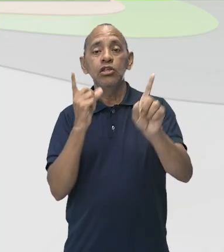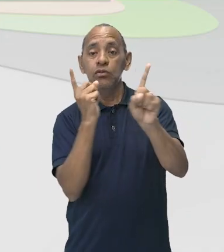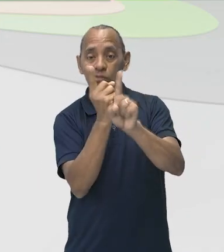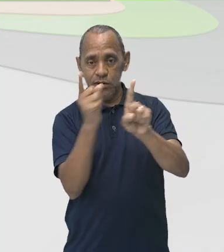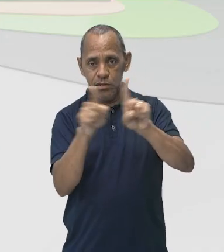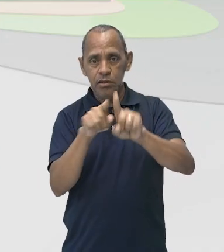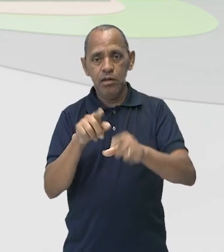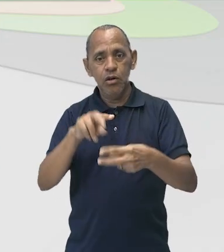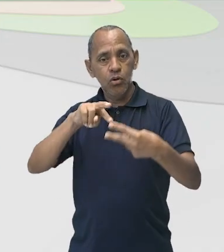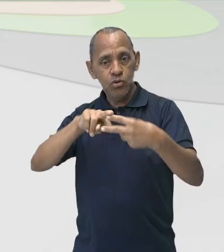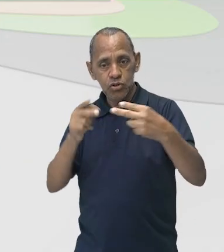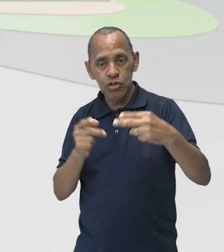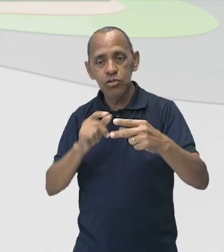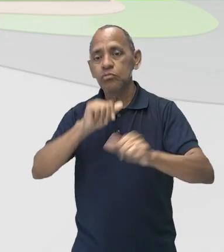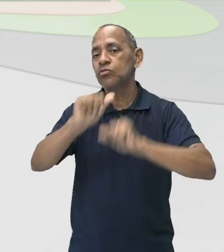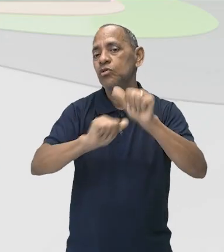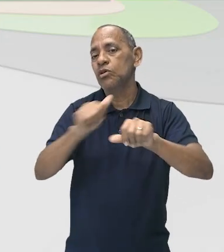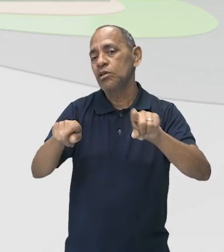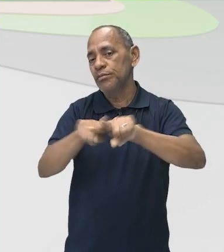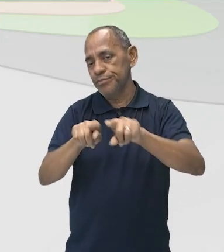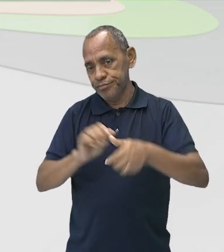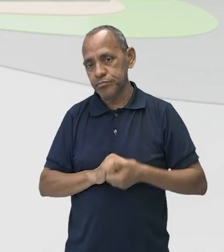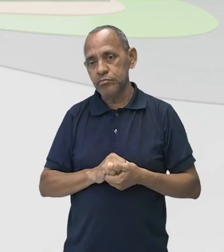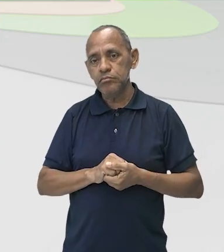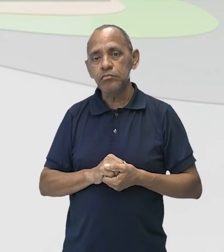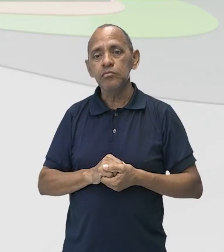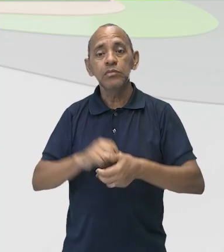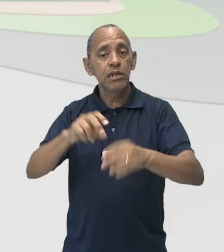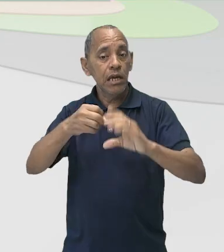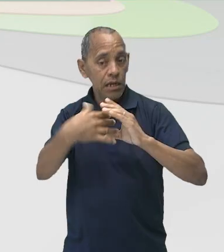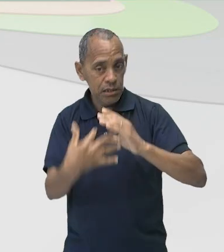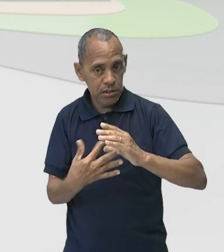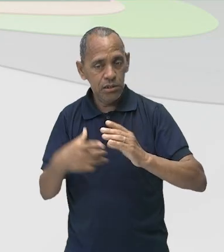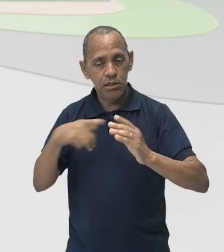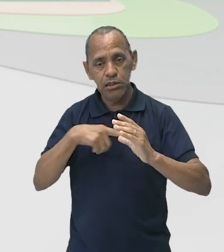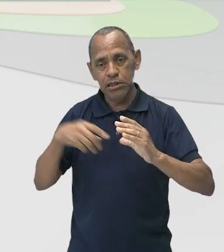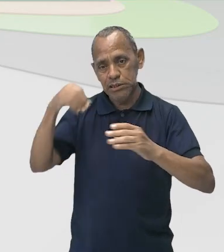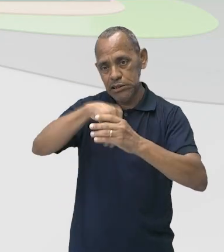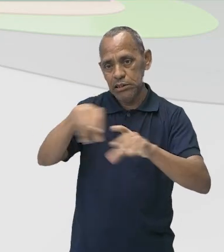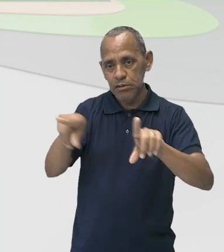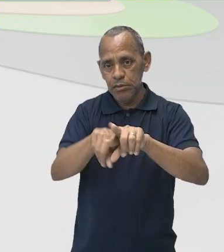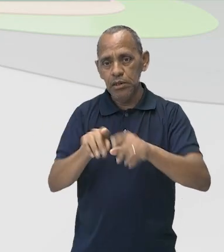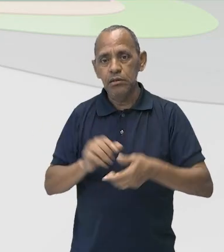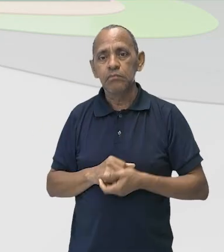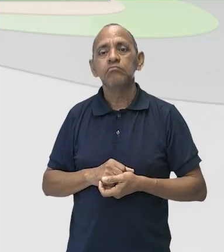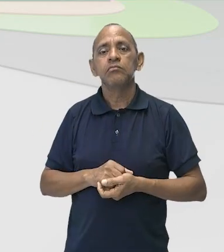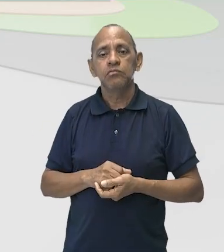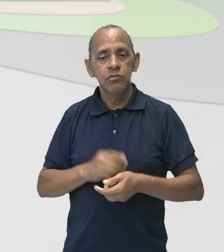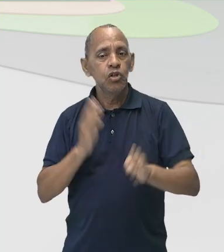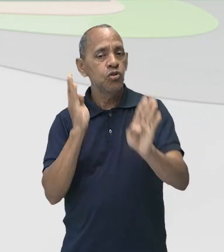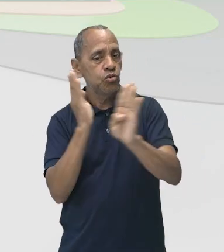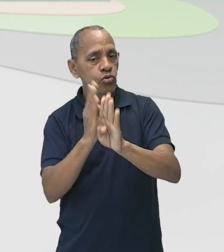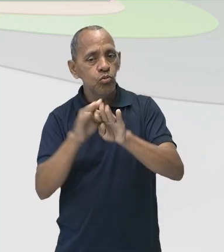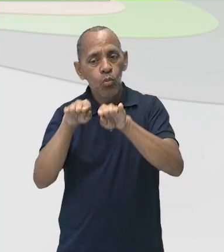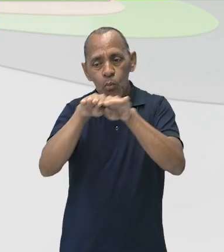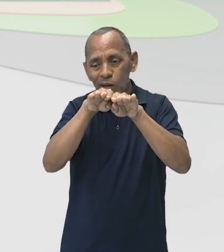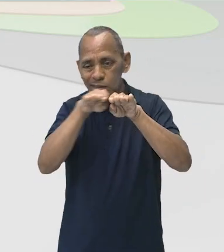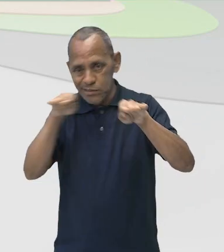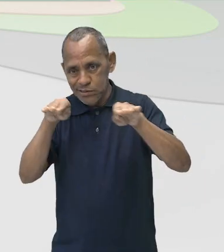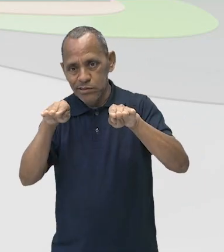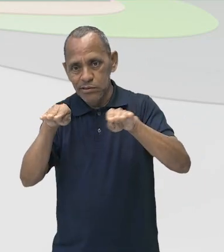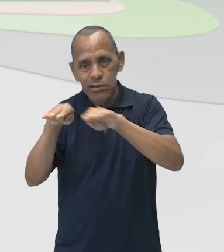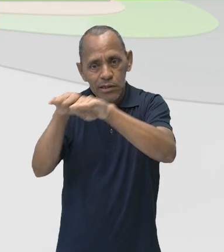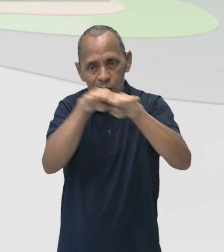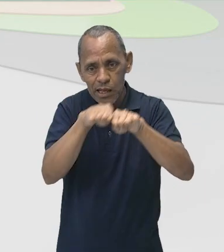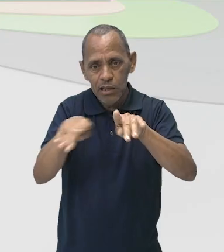gene, eles sejam ambos alterados para que a condição esteja presente. Então, é assim que a gente descobre um padrão